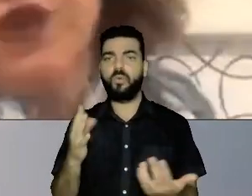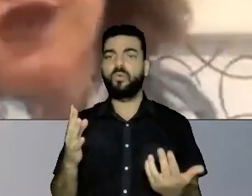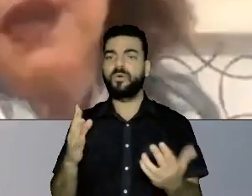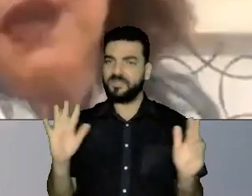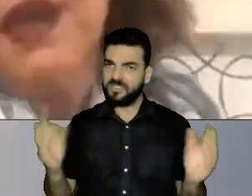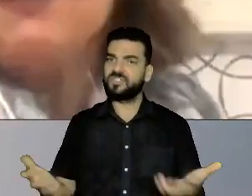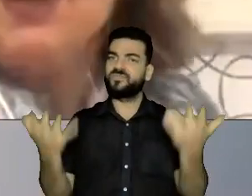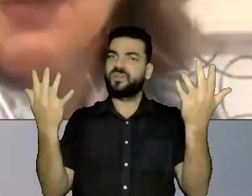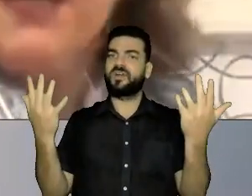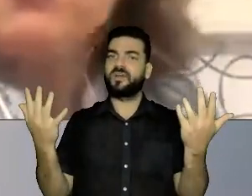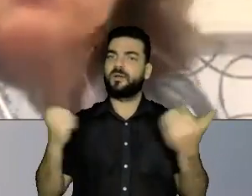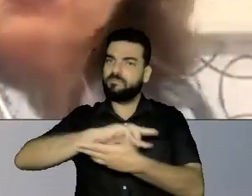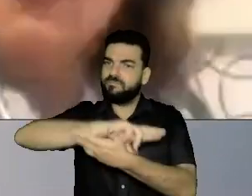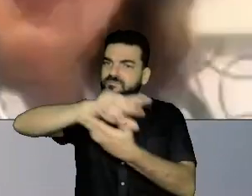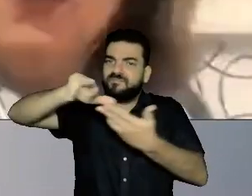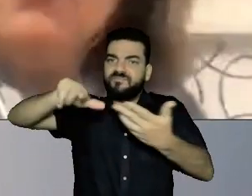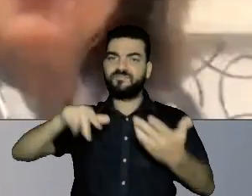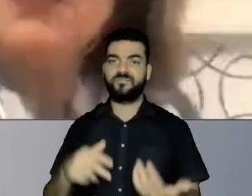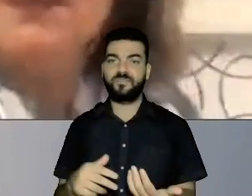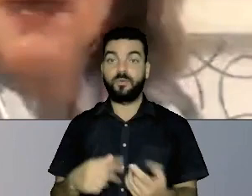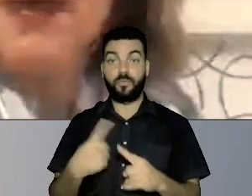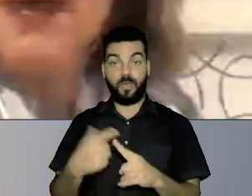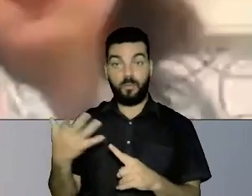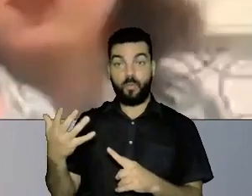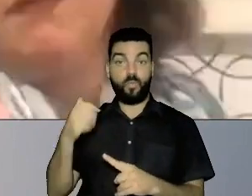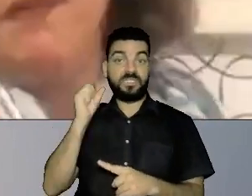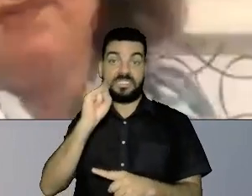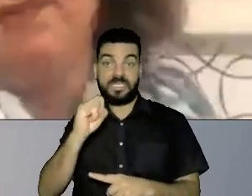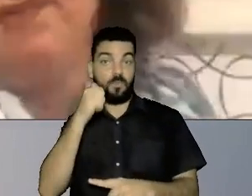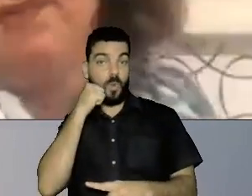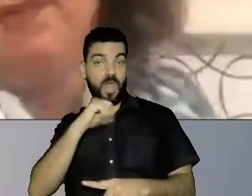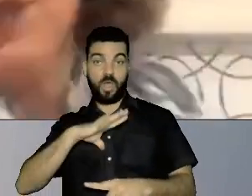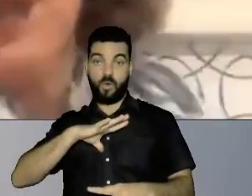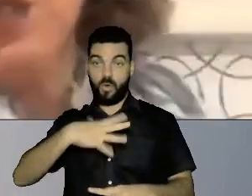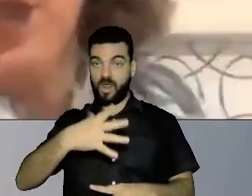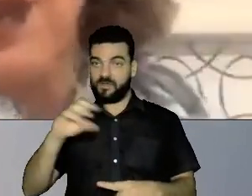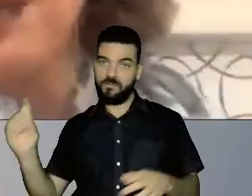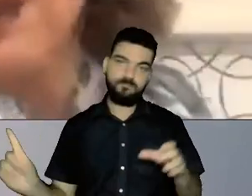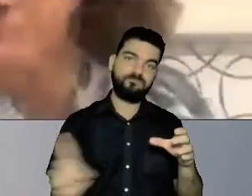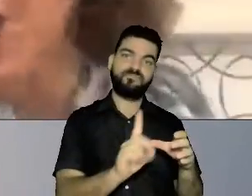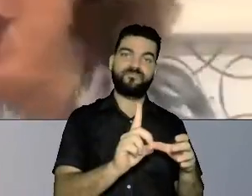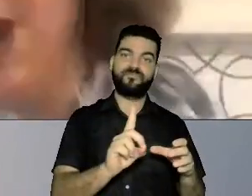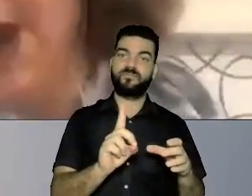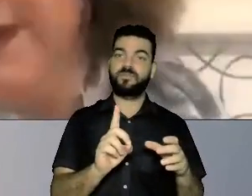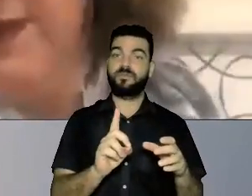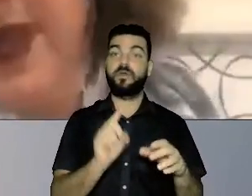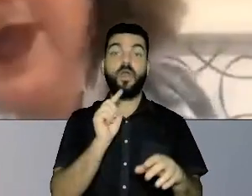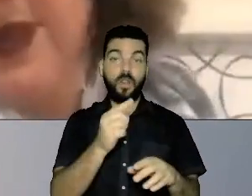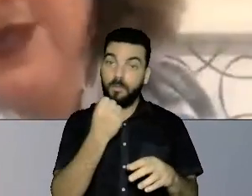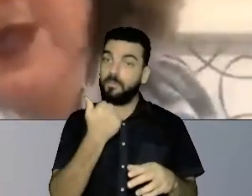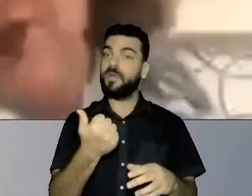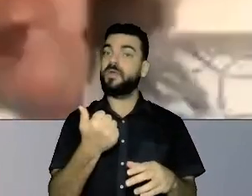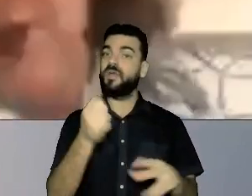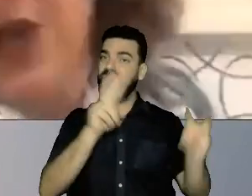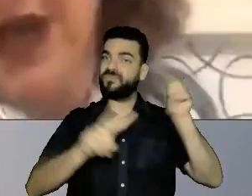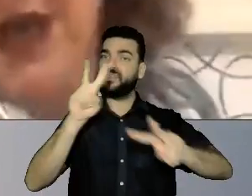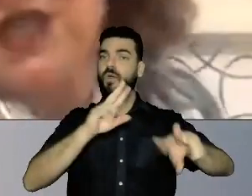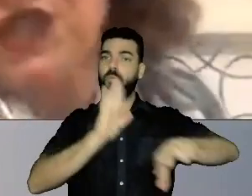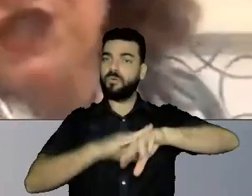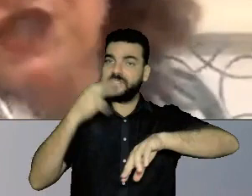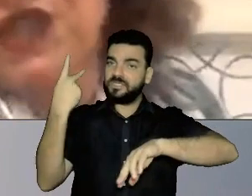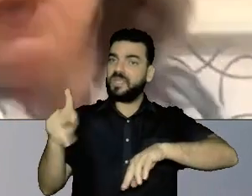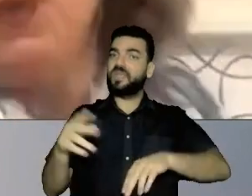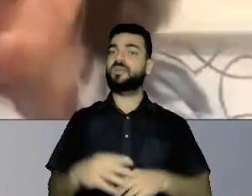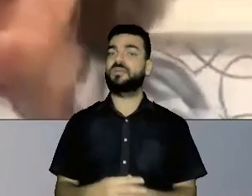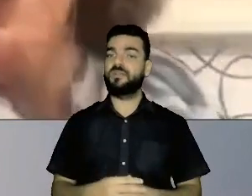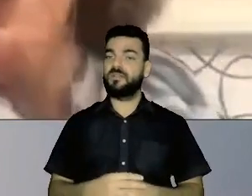diversidade, porque as mulheres, quando vão para os espaços públicos, elas trazem o olhar delas,